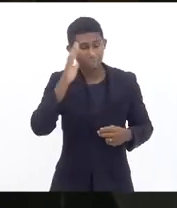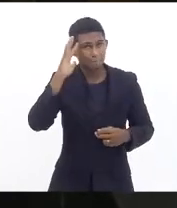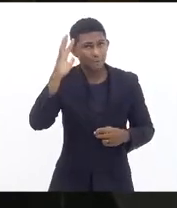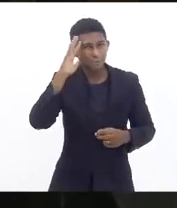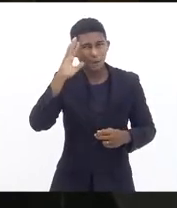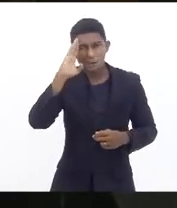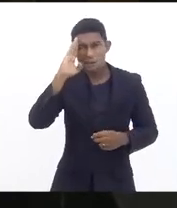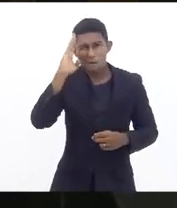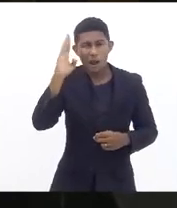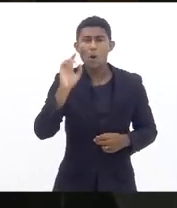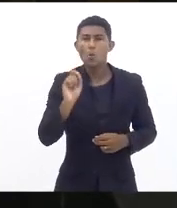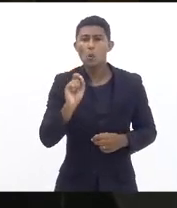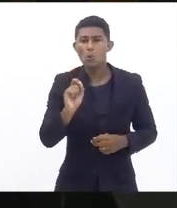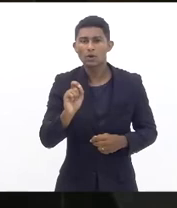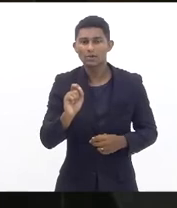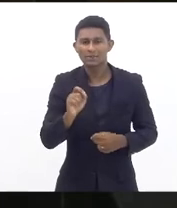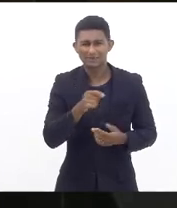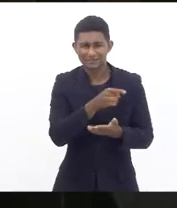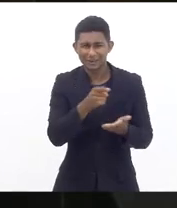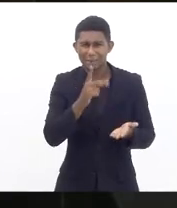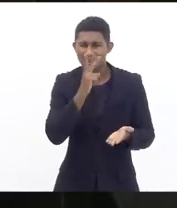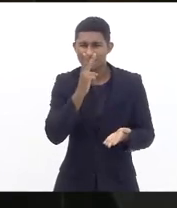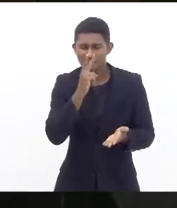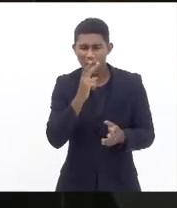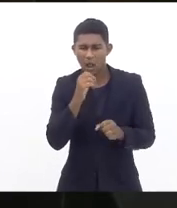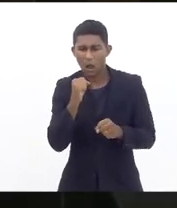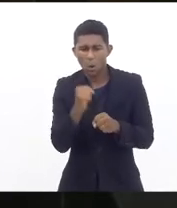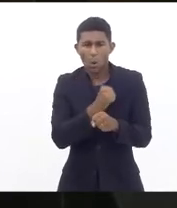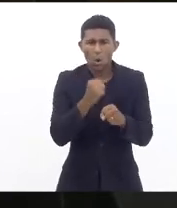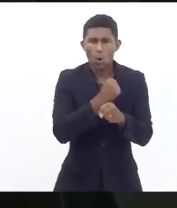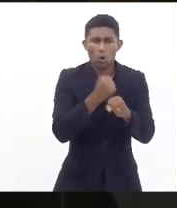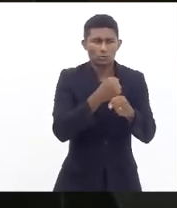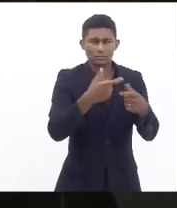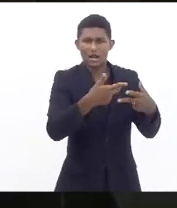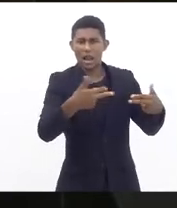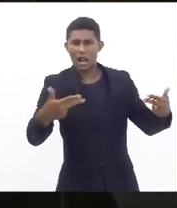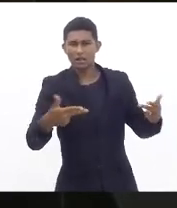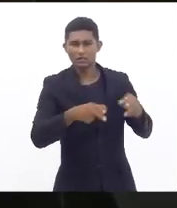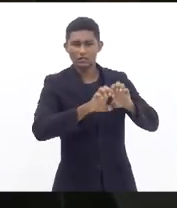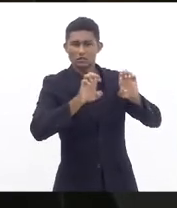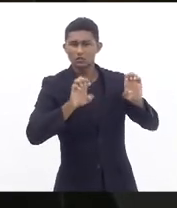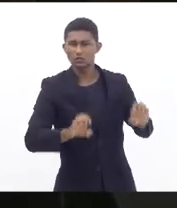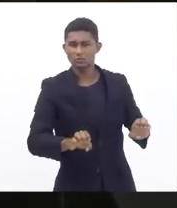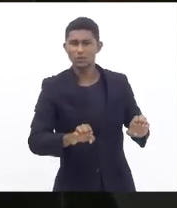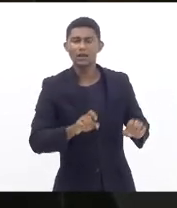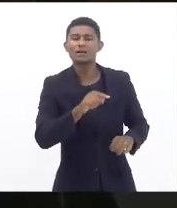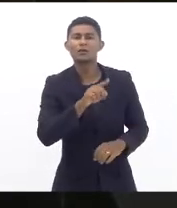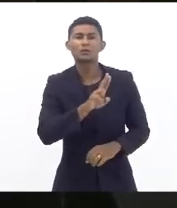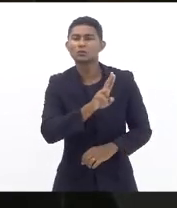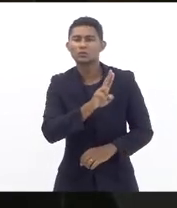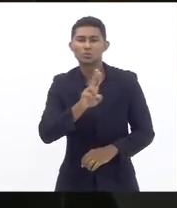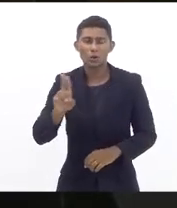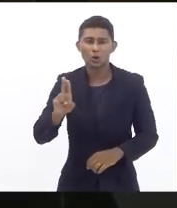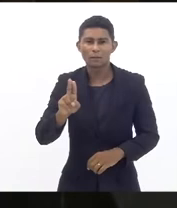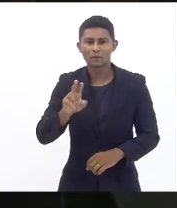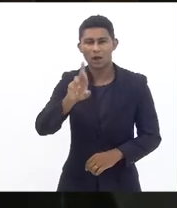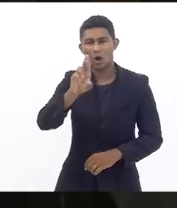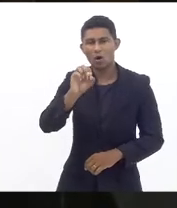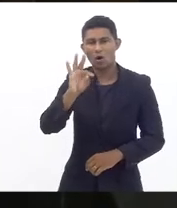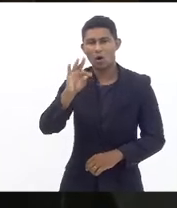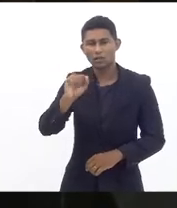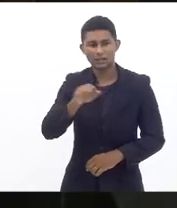a construção do aumento dos dutos, que eles chamam lá popularmente de